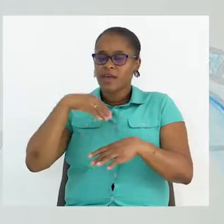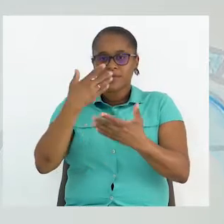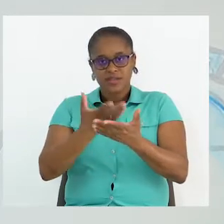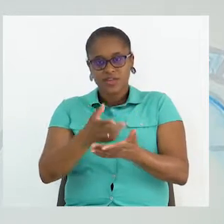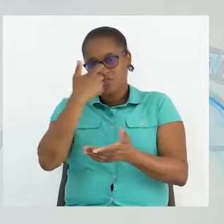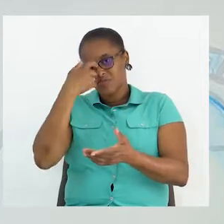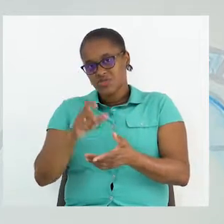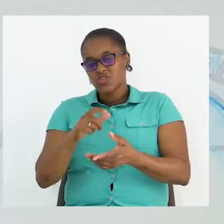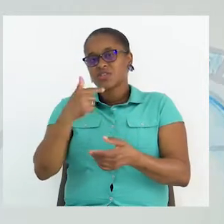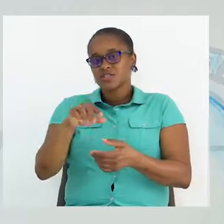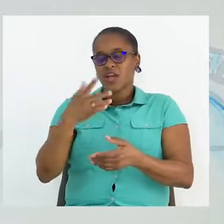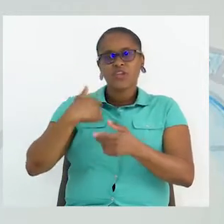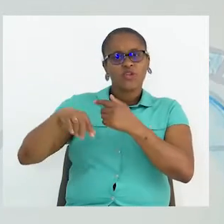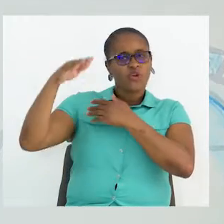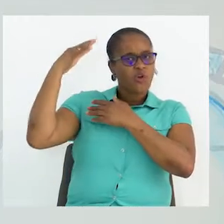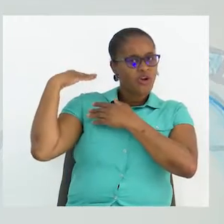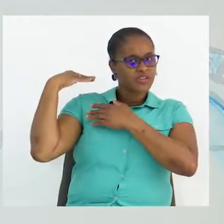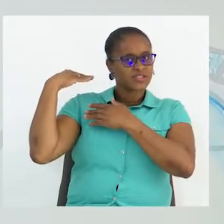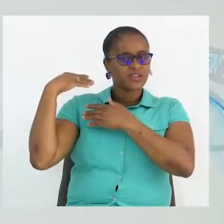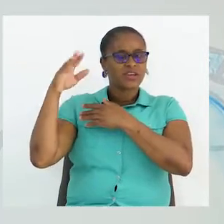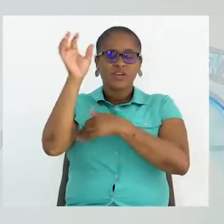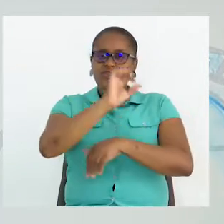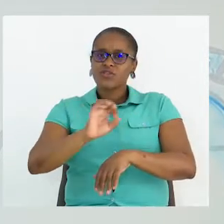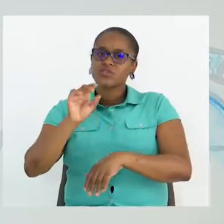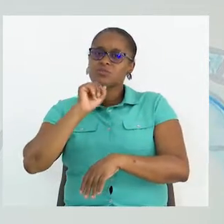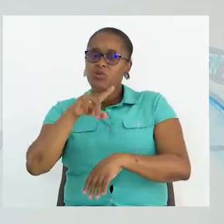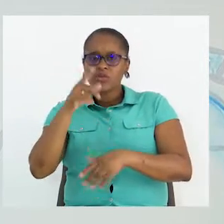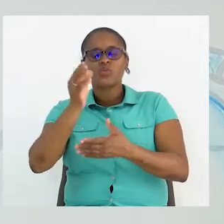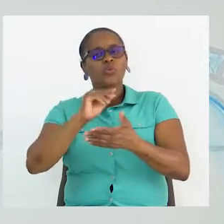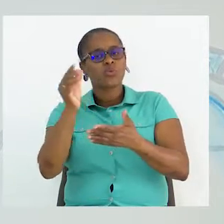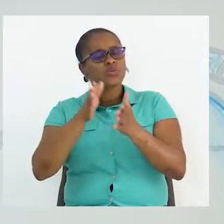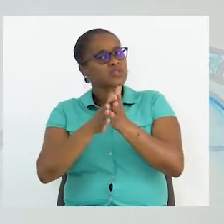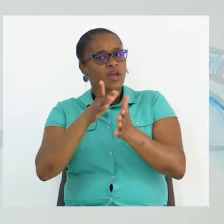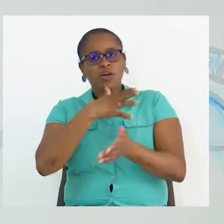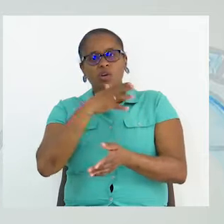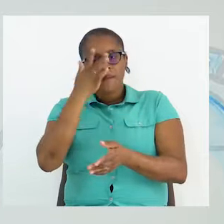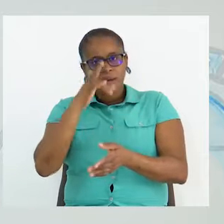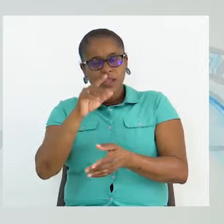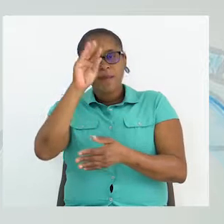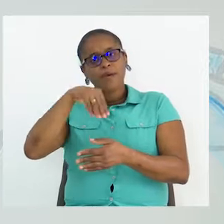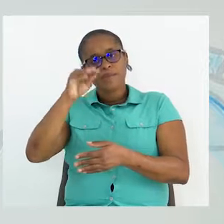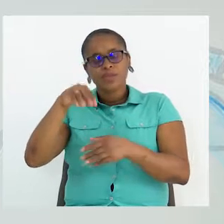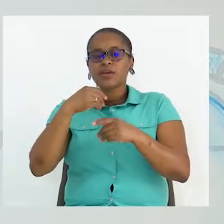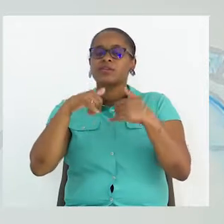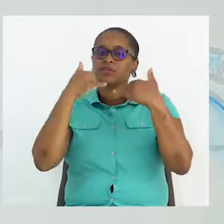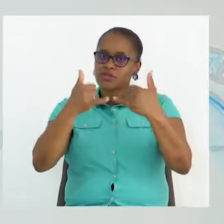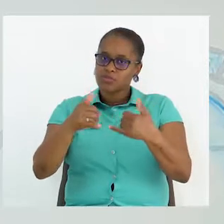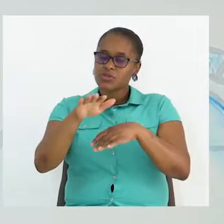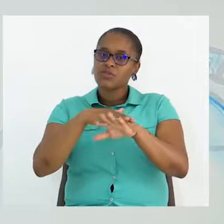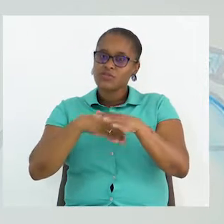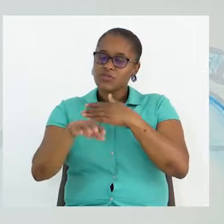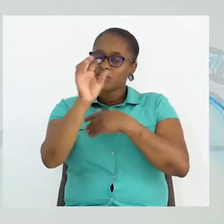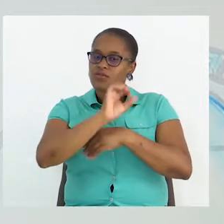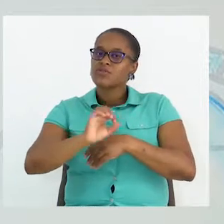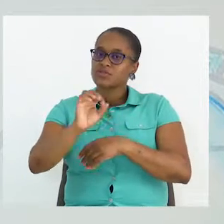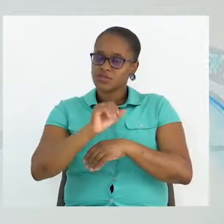está de costas, vocês podem usar a cor preta para pintar. Portanto, depois vocês vão fazer uma banda desenhada. Naturalmente